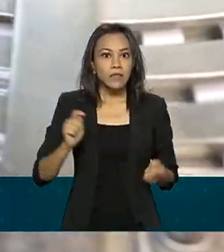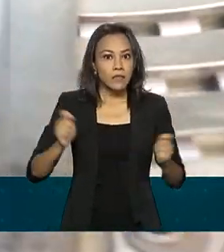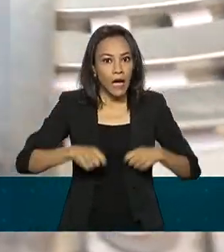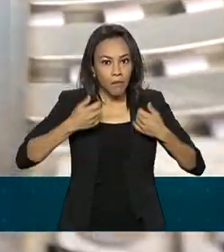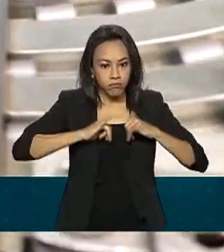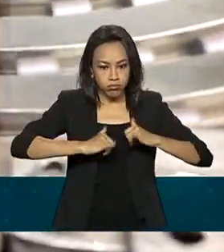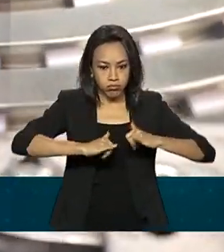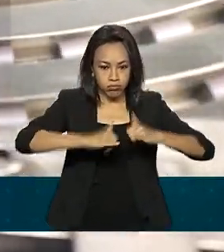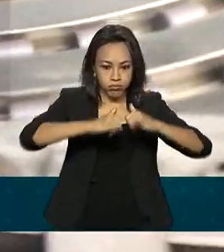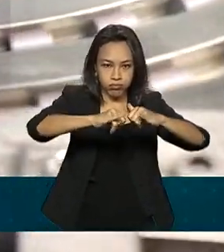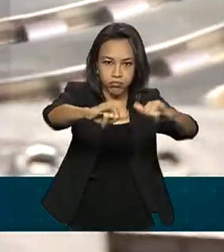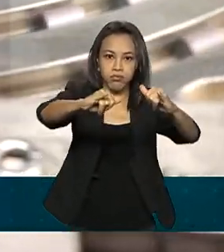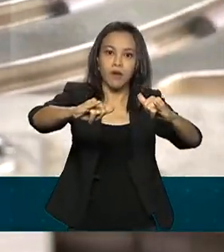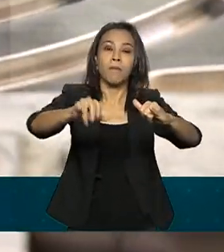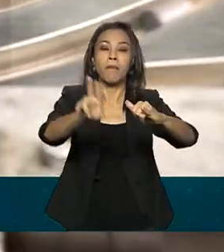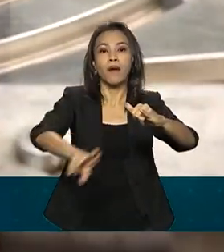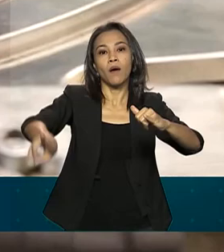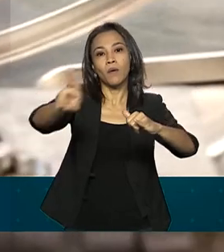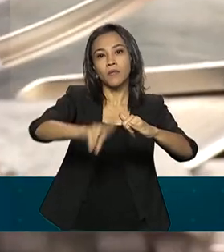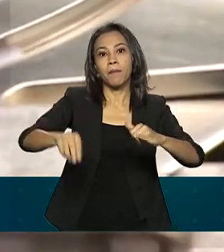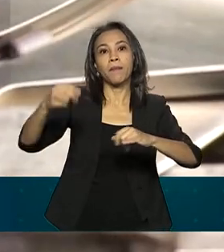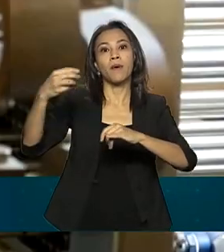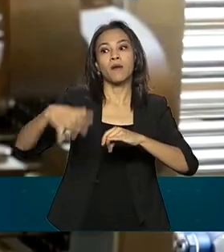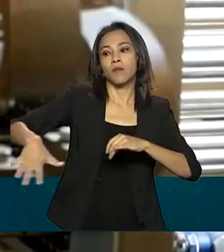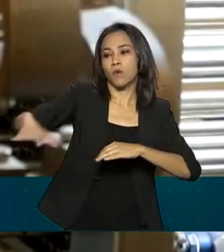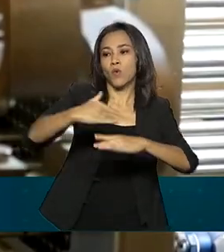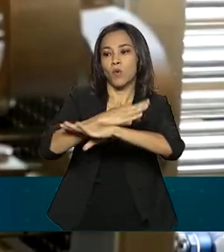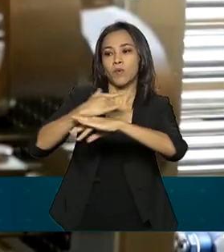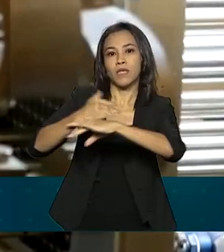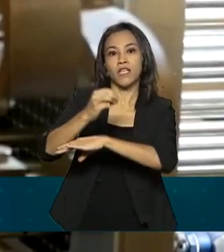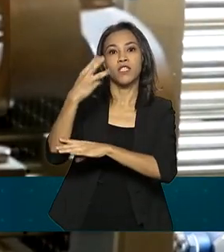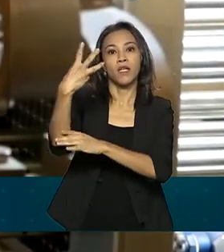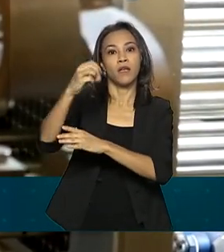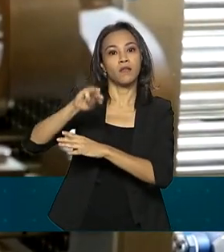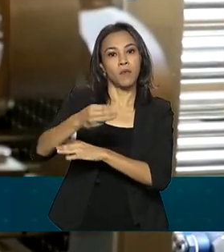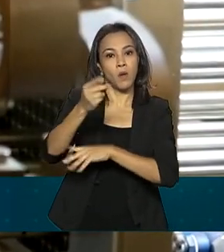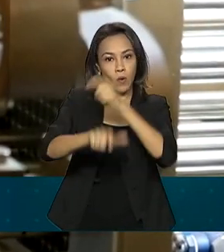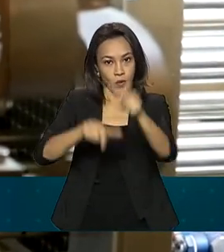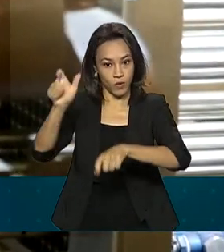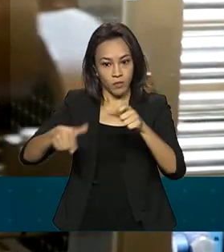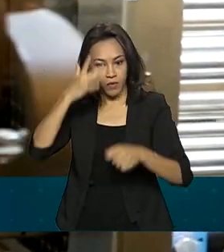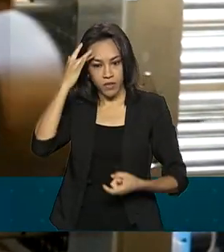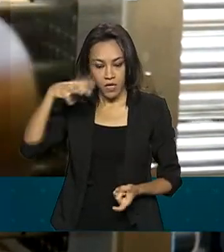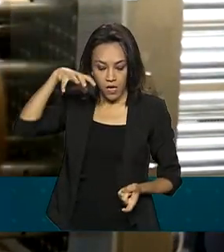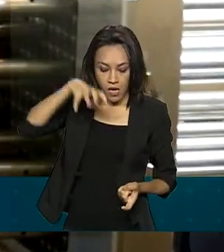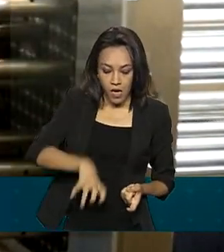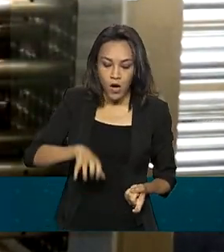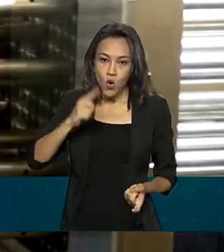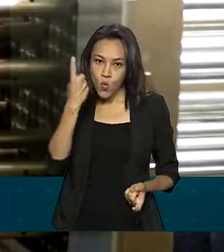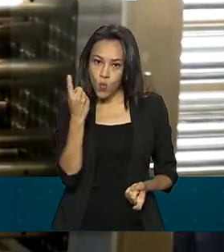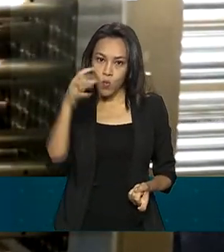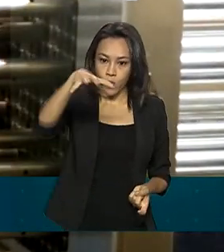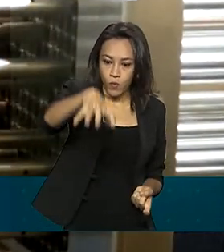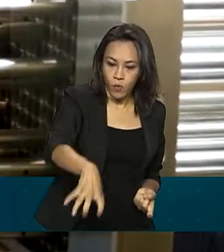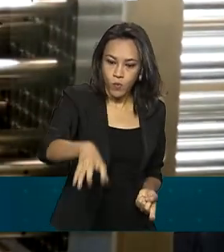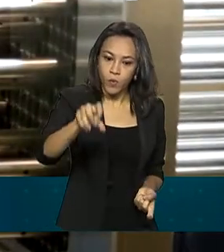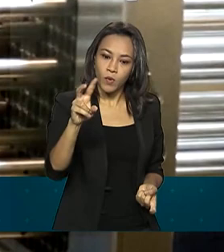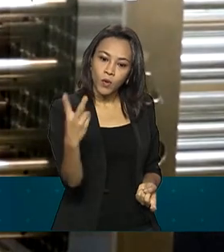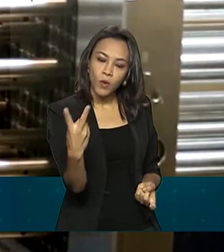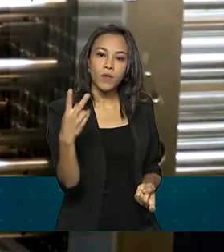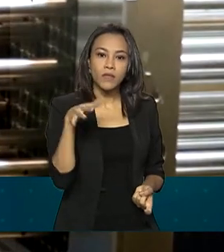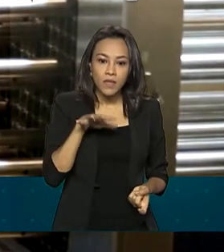suficiente para suprir uma cidade de 3 milhões de habitantes as usinas nucleares de Angra 1 e 2 no Rio de Janeiro e